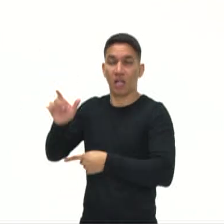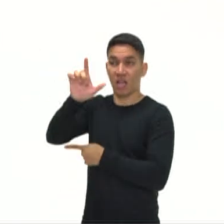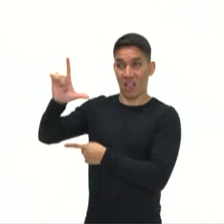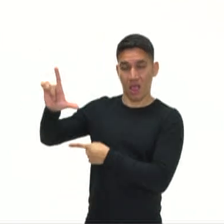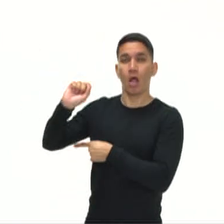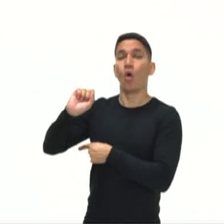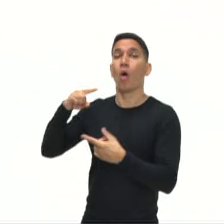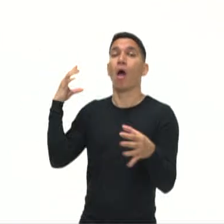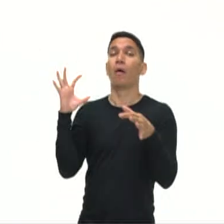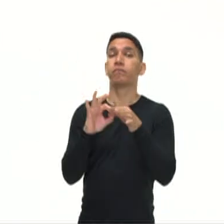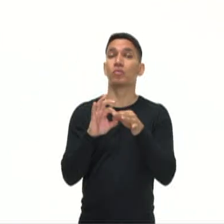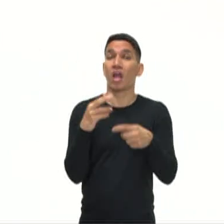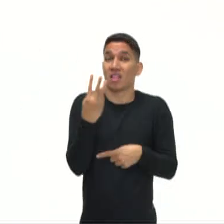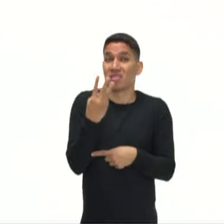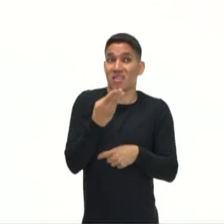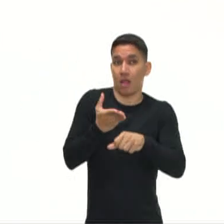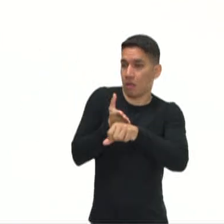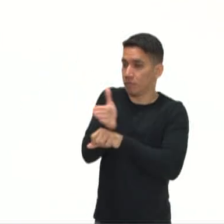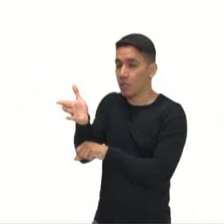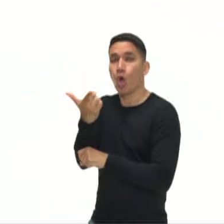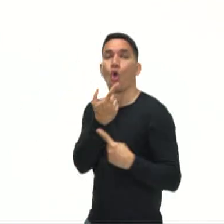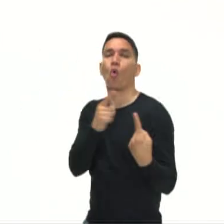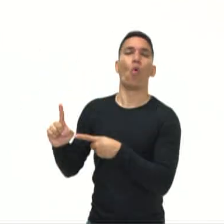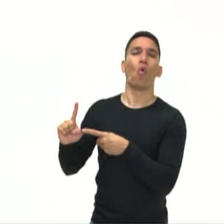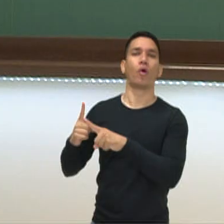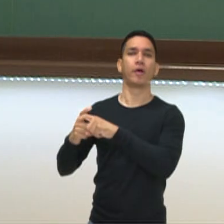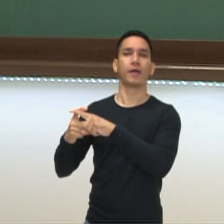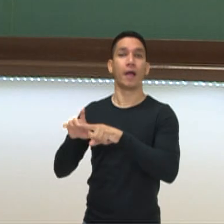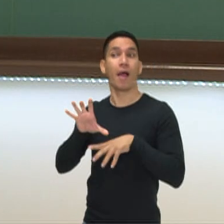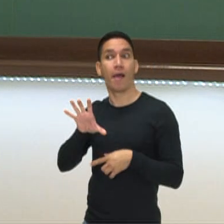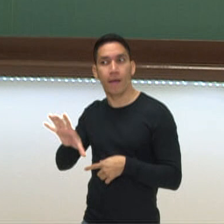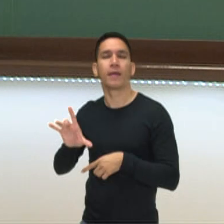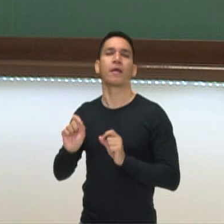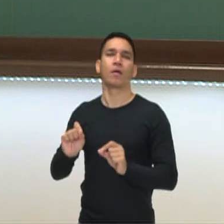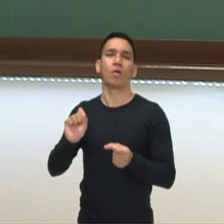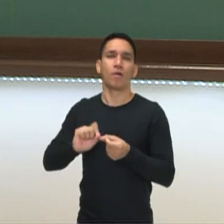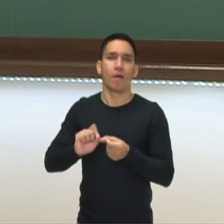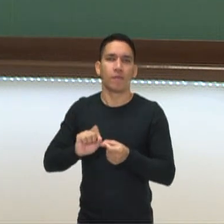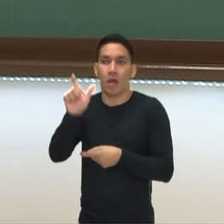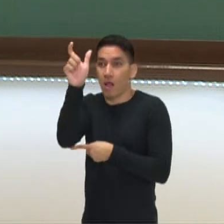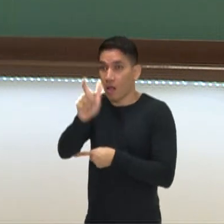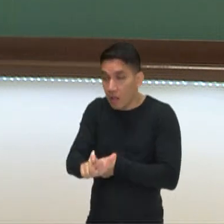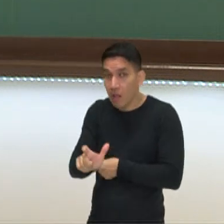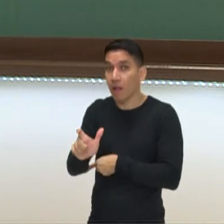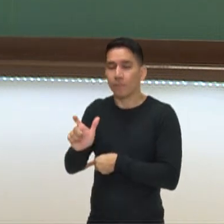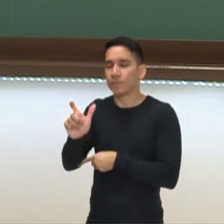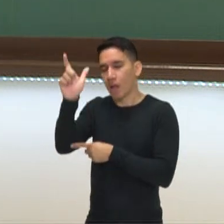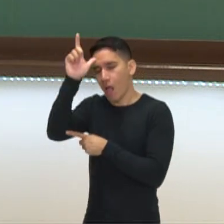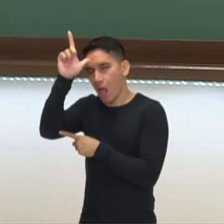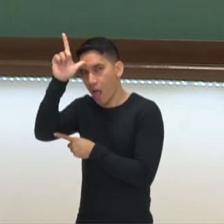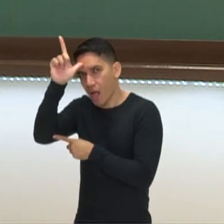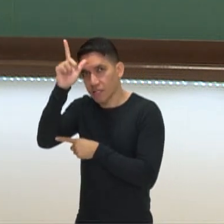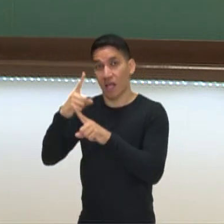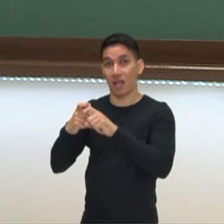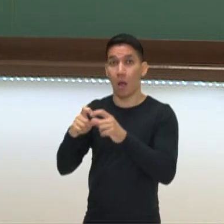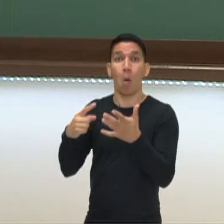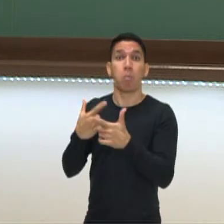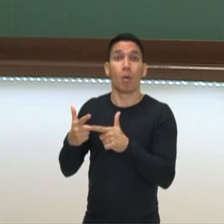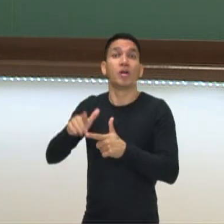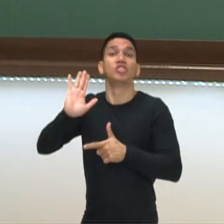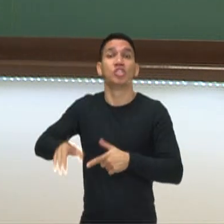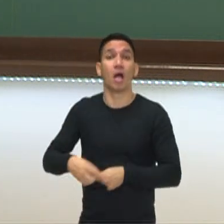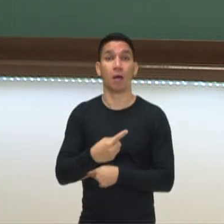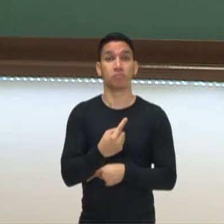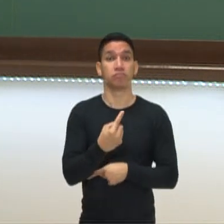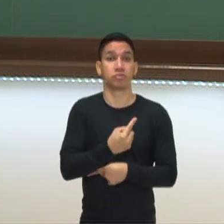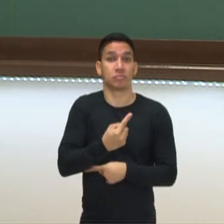uma terceira frente de luta contra os nazistas. E aí vai colocar a Alemanha nazista num problema que ela já teve na Primeira Guerra Mundial, uma guerra de